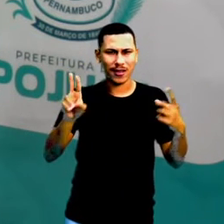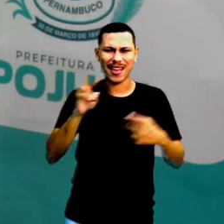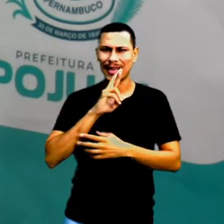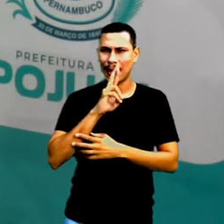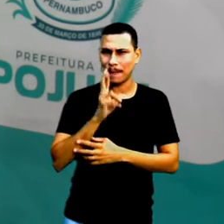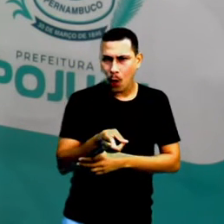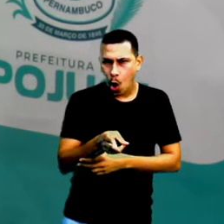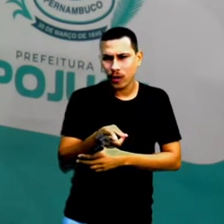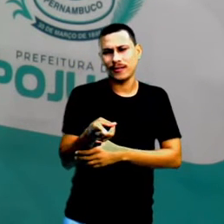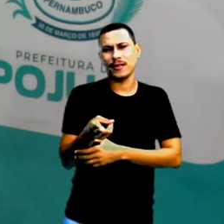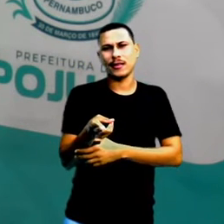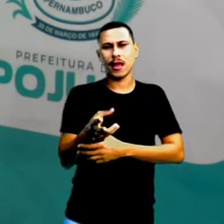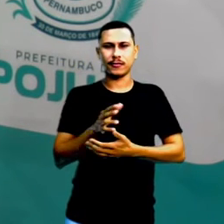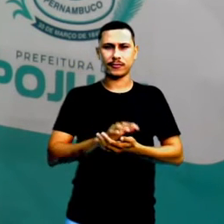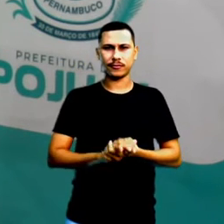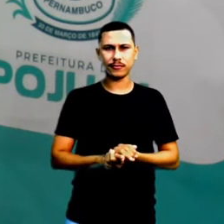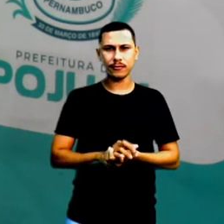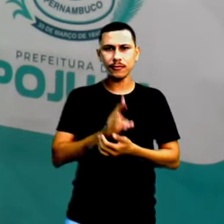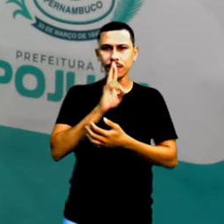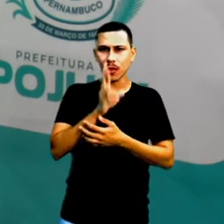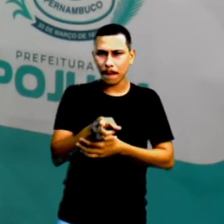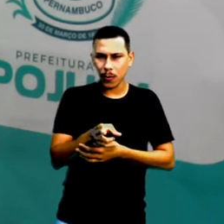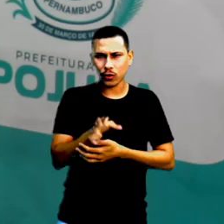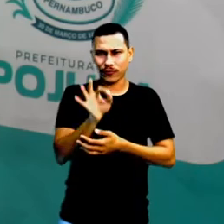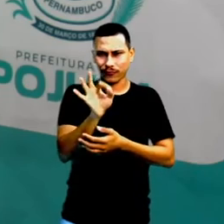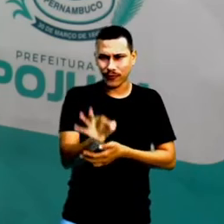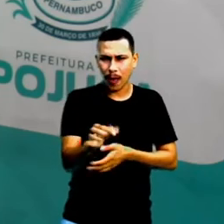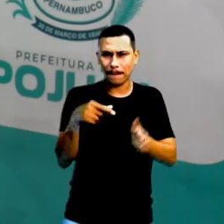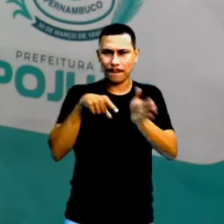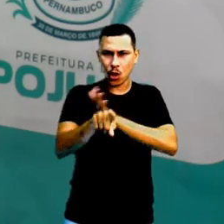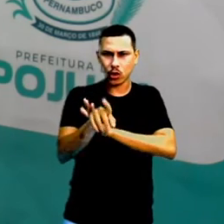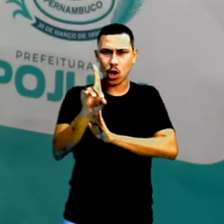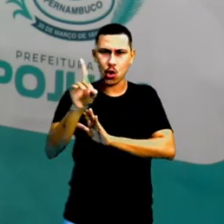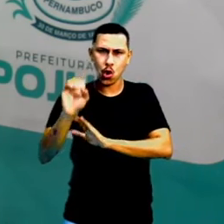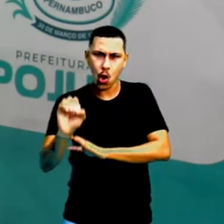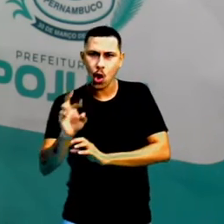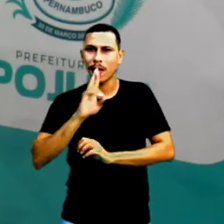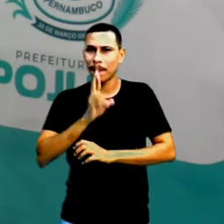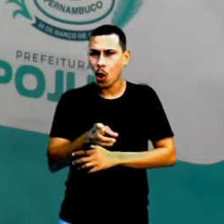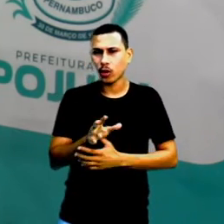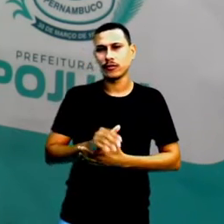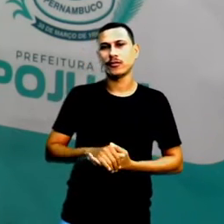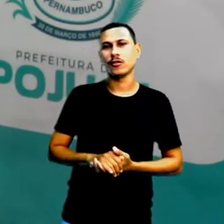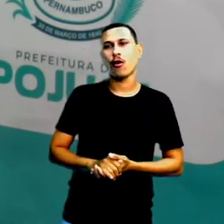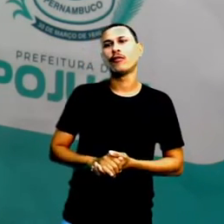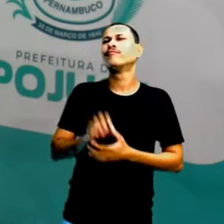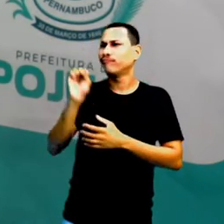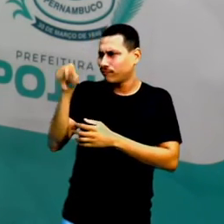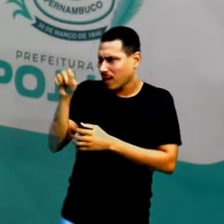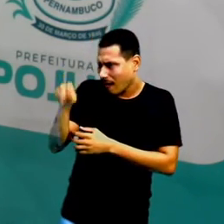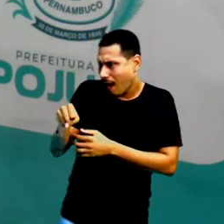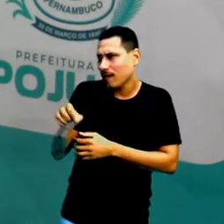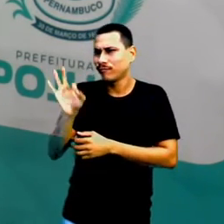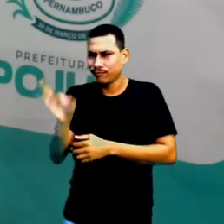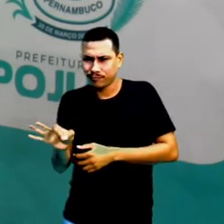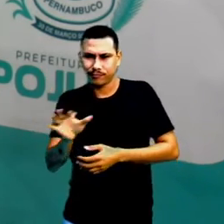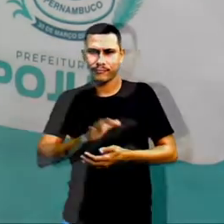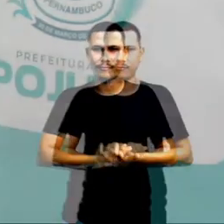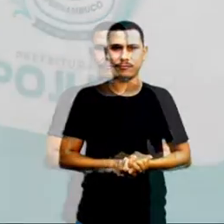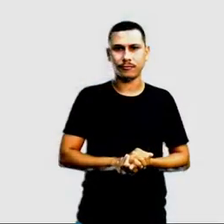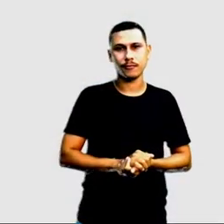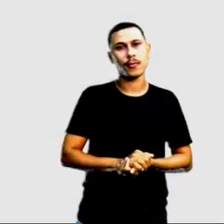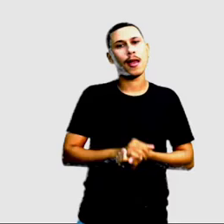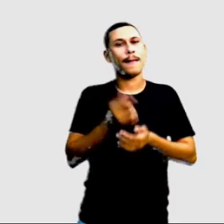respostas afirmativas, para perguntas com do, eu respondo, yes, I do. Para perguntas com